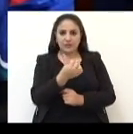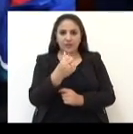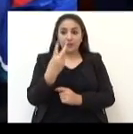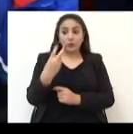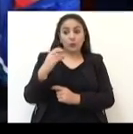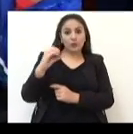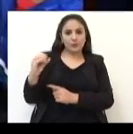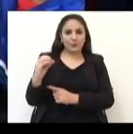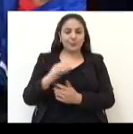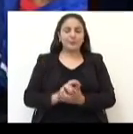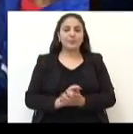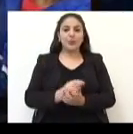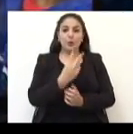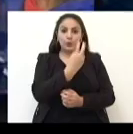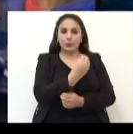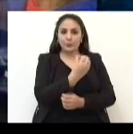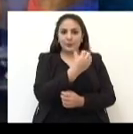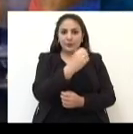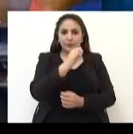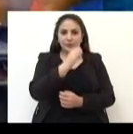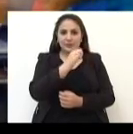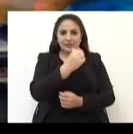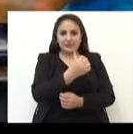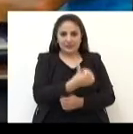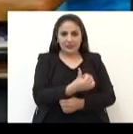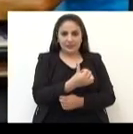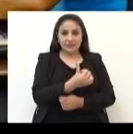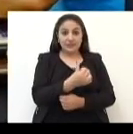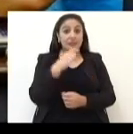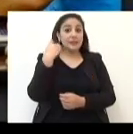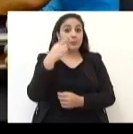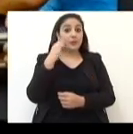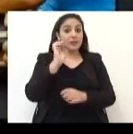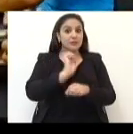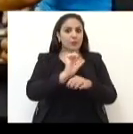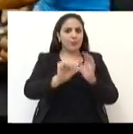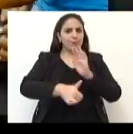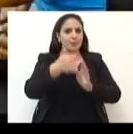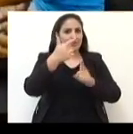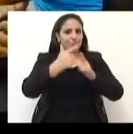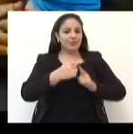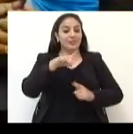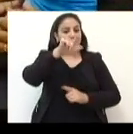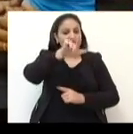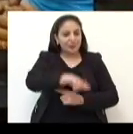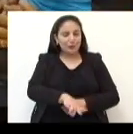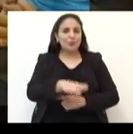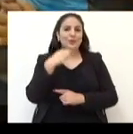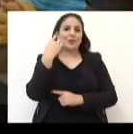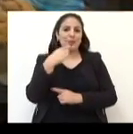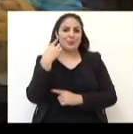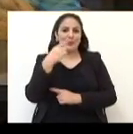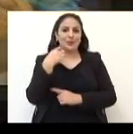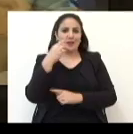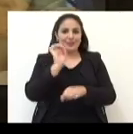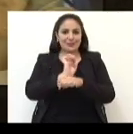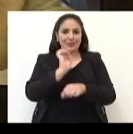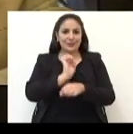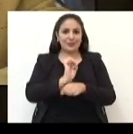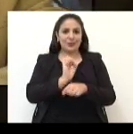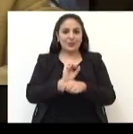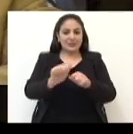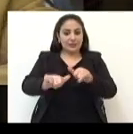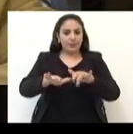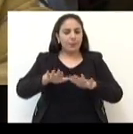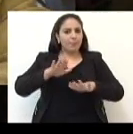Em 2006 foi eleito deputado estadual pela primeira vez, sendo reeleito em 2010 para a Assembleia